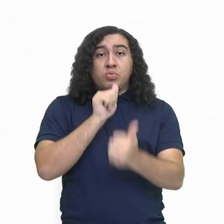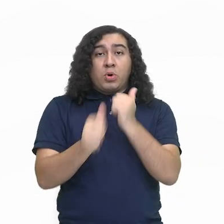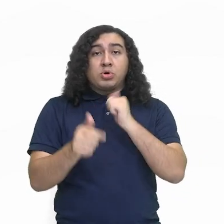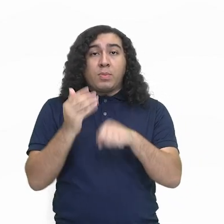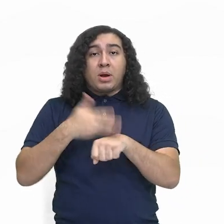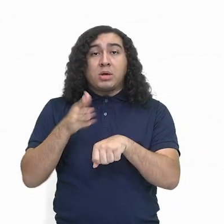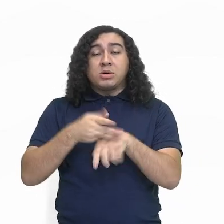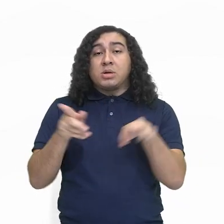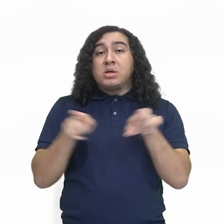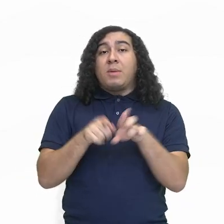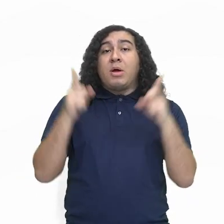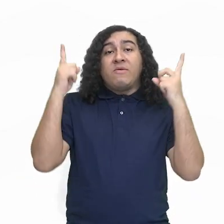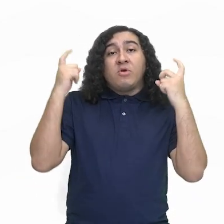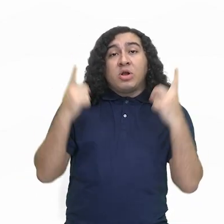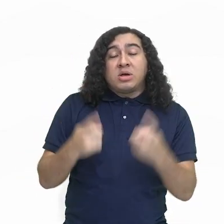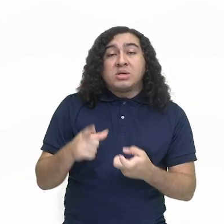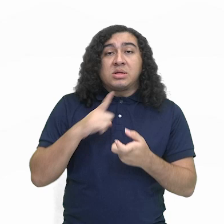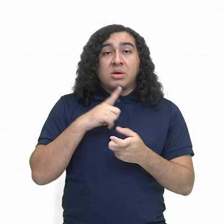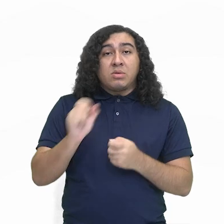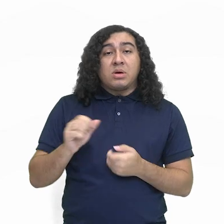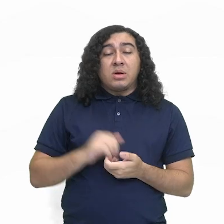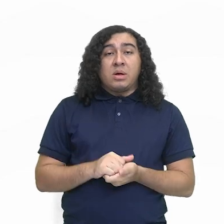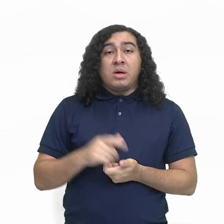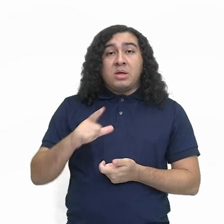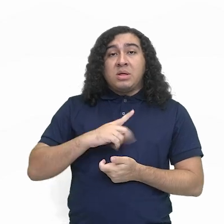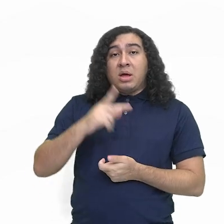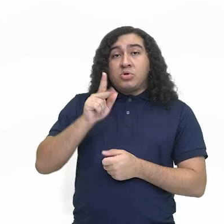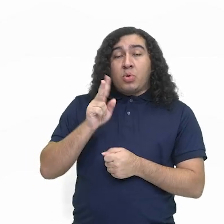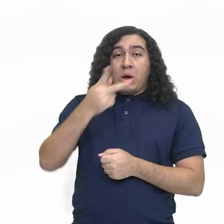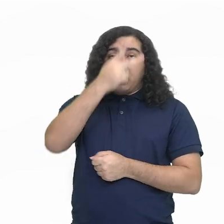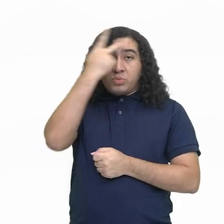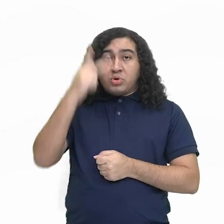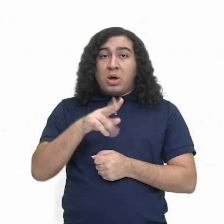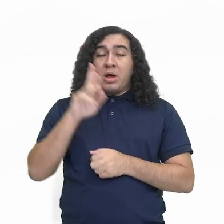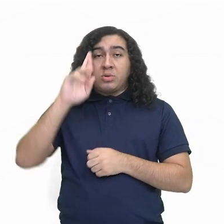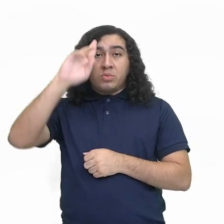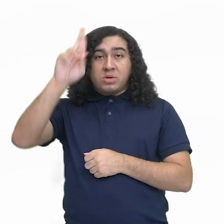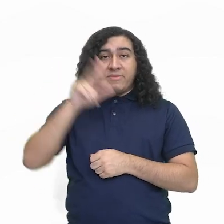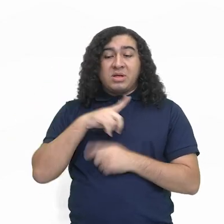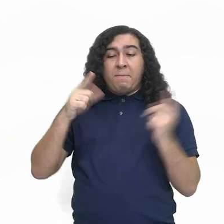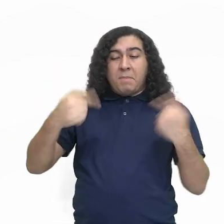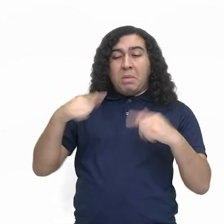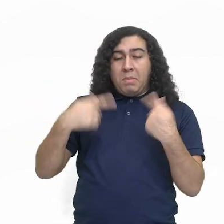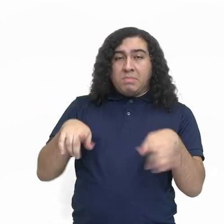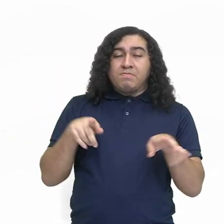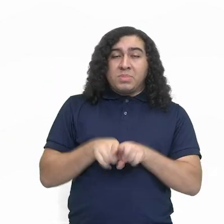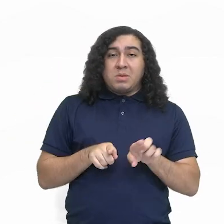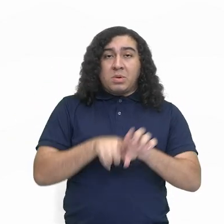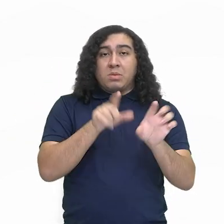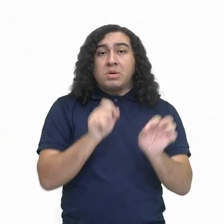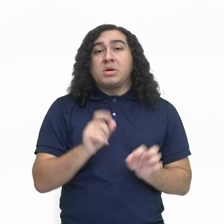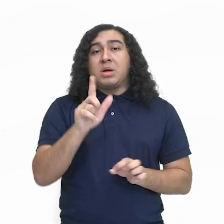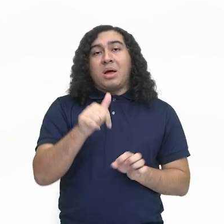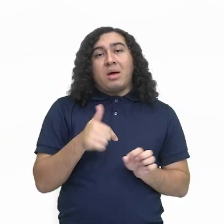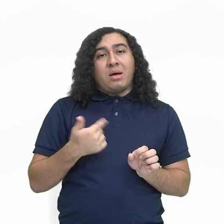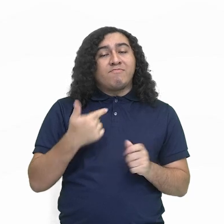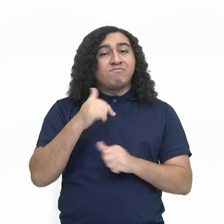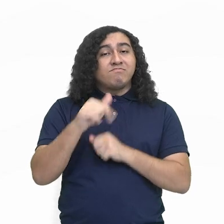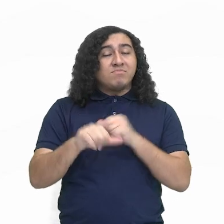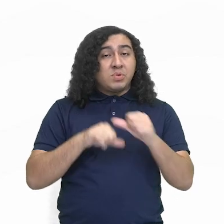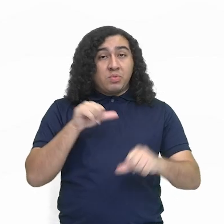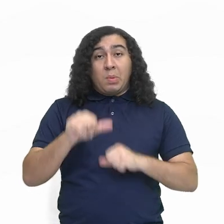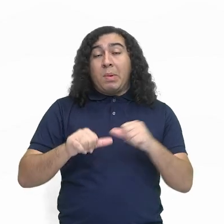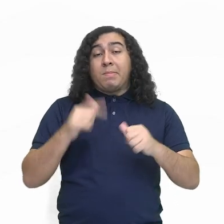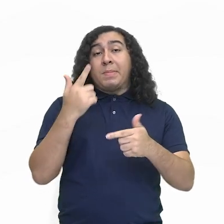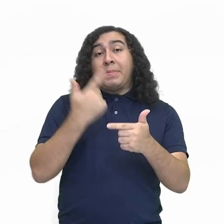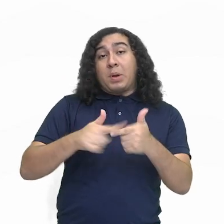de agressões a árbitros. Extrapola, então, os limites dos esportes e se transforma em um problema social mais